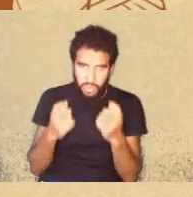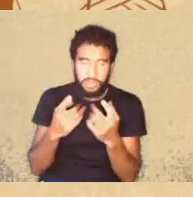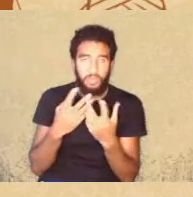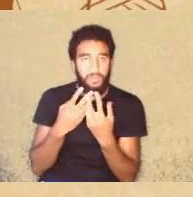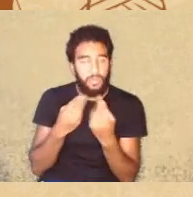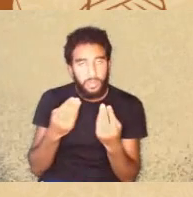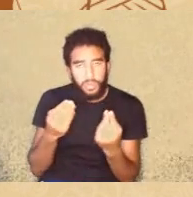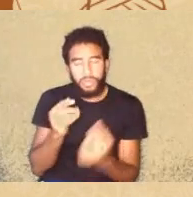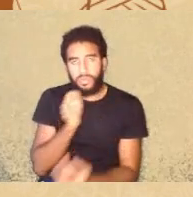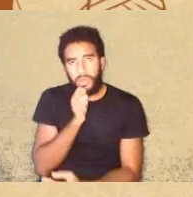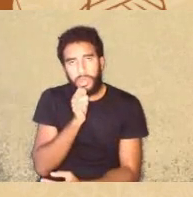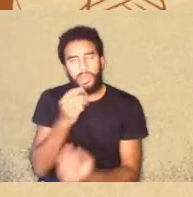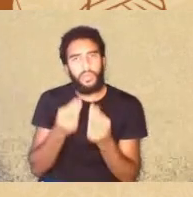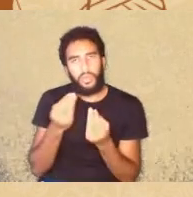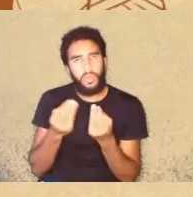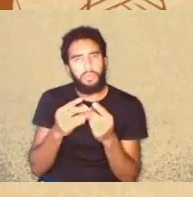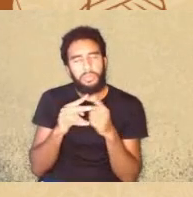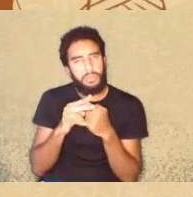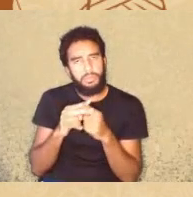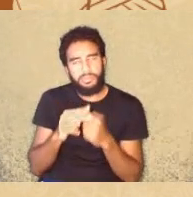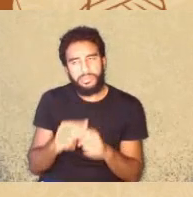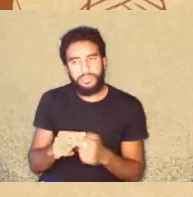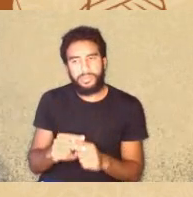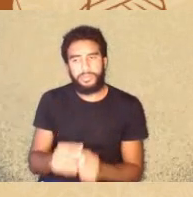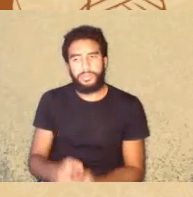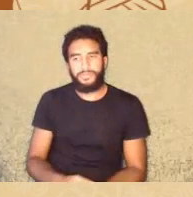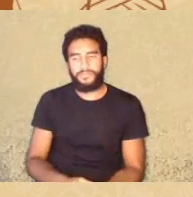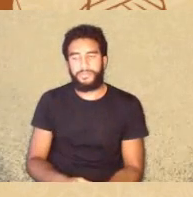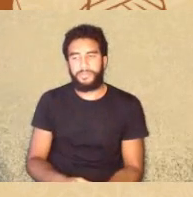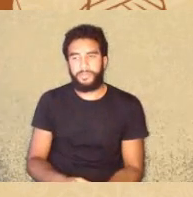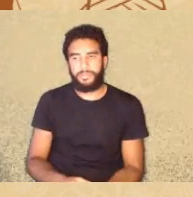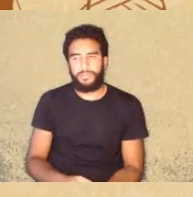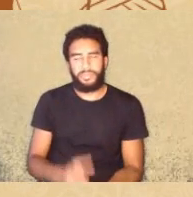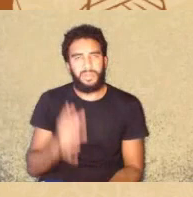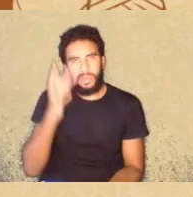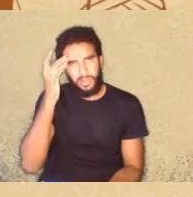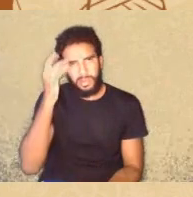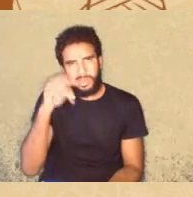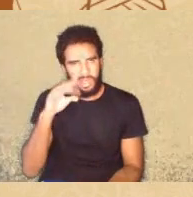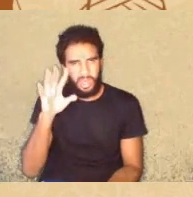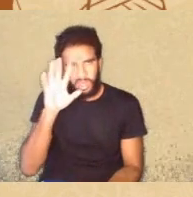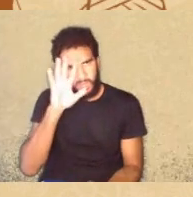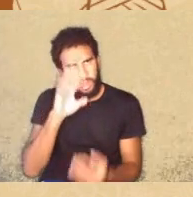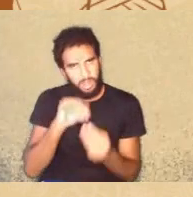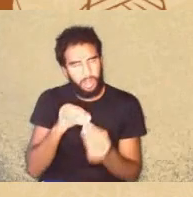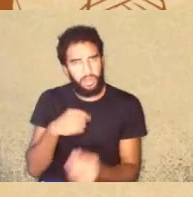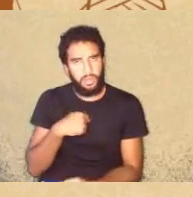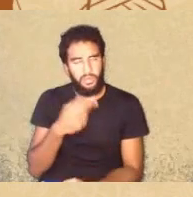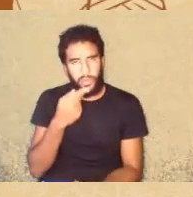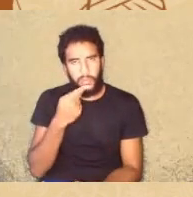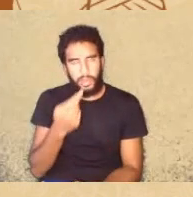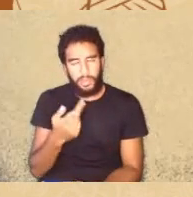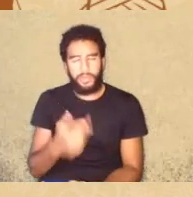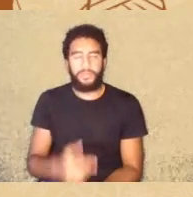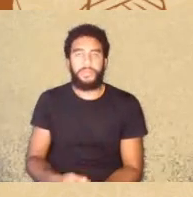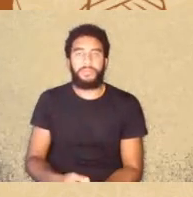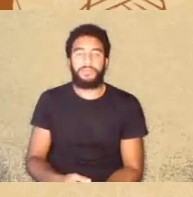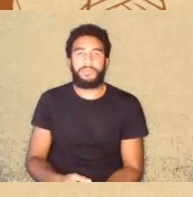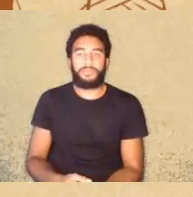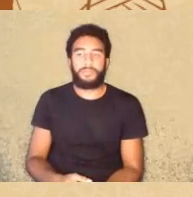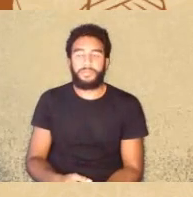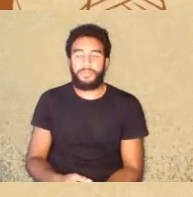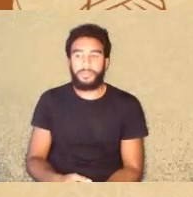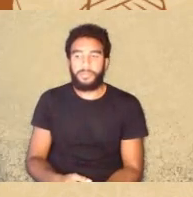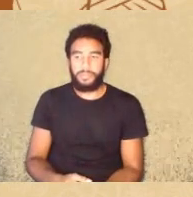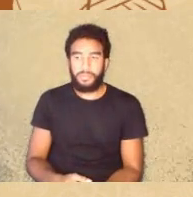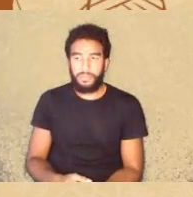se não sei se faz sentido isso que eu estou falando, mas como é que, enfim, se você